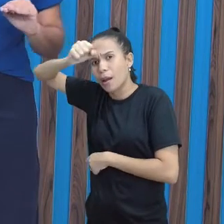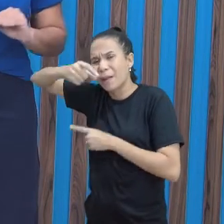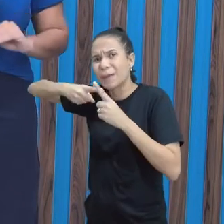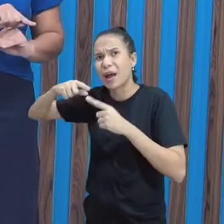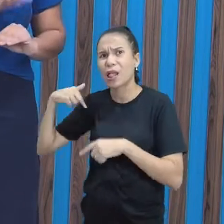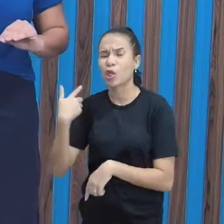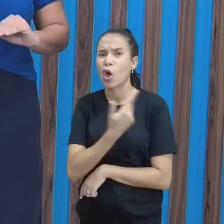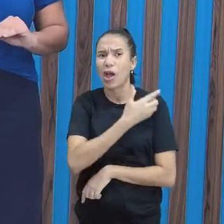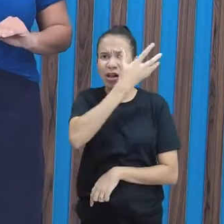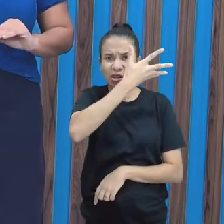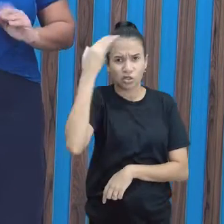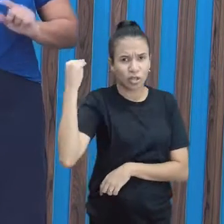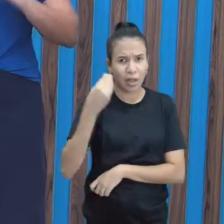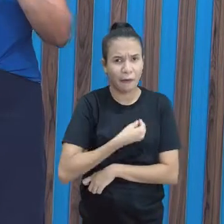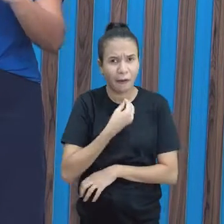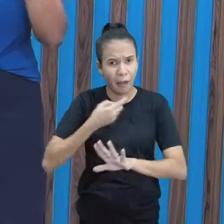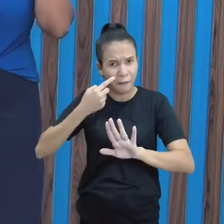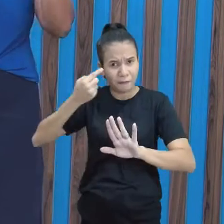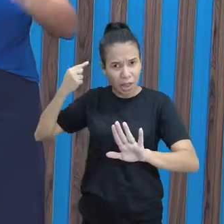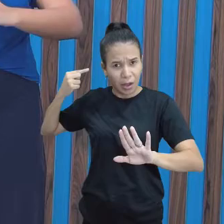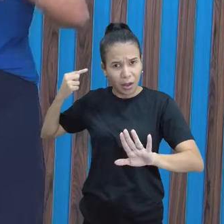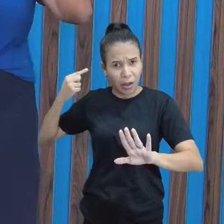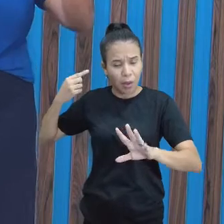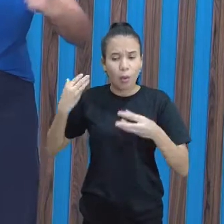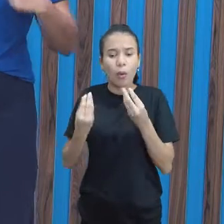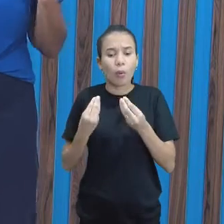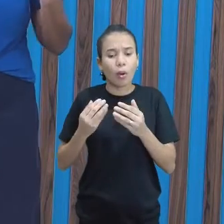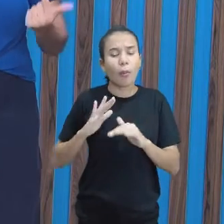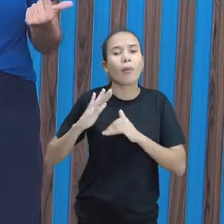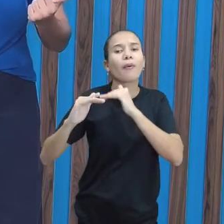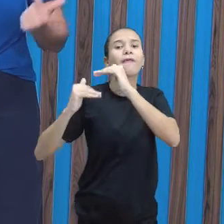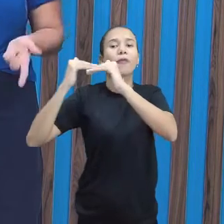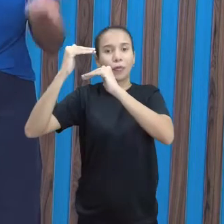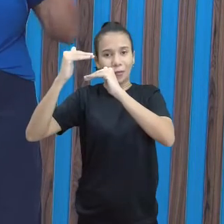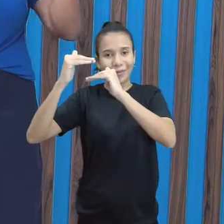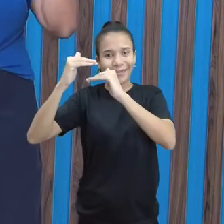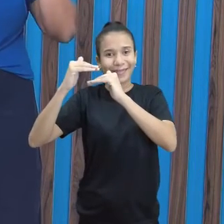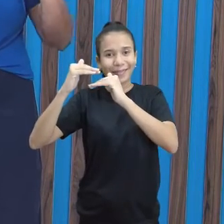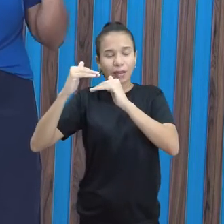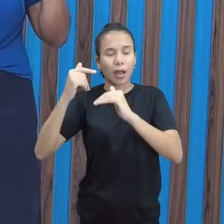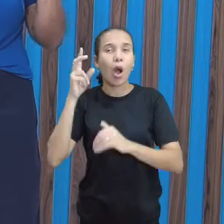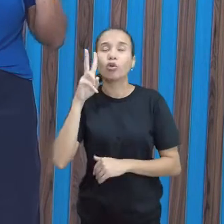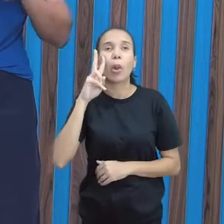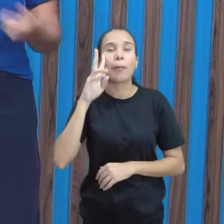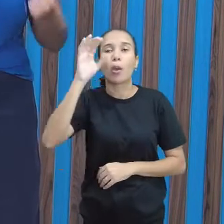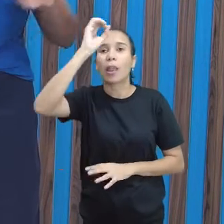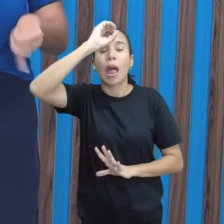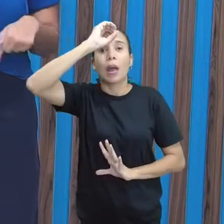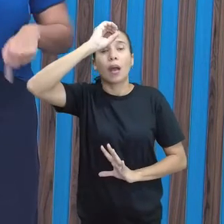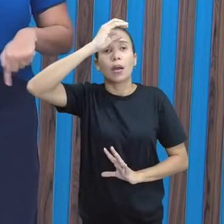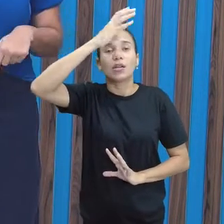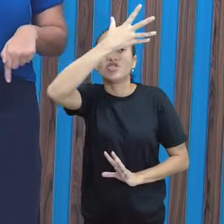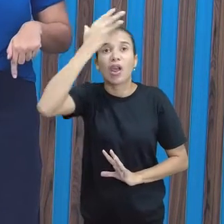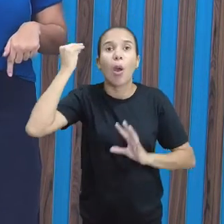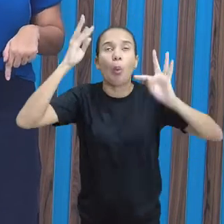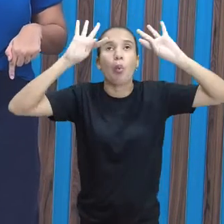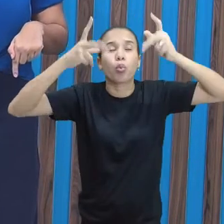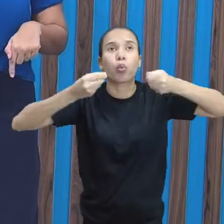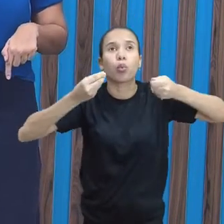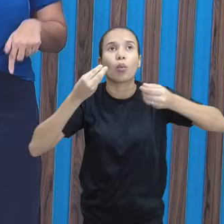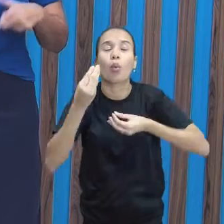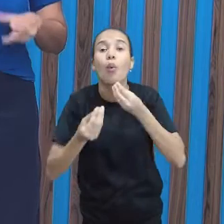o que a gente viveu, será que a gente ia continuar nesse processo de evolução? Se a gente não lembrasse dos erros e não lembrasse das